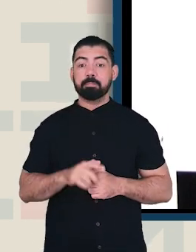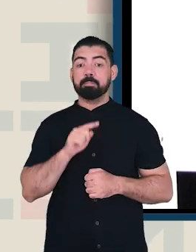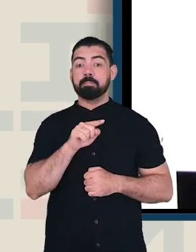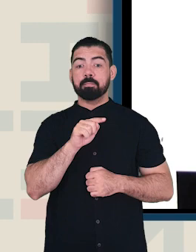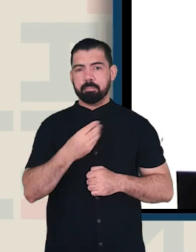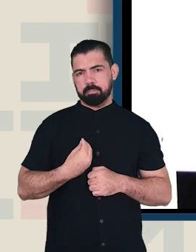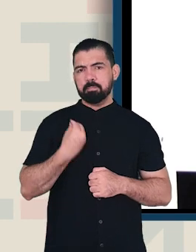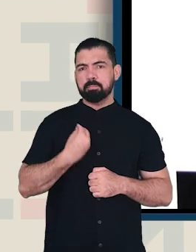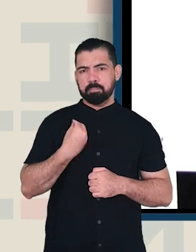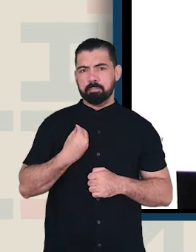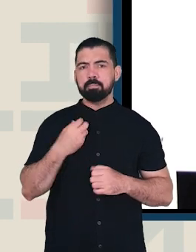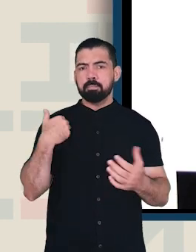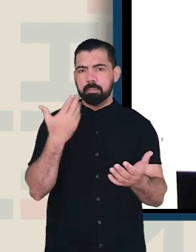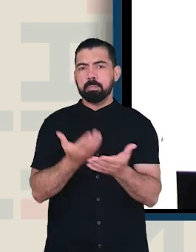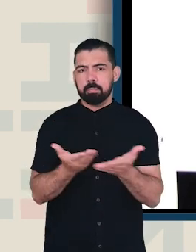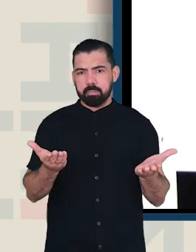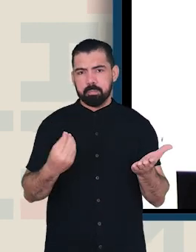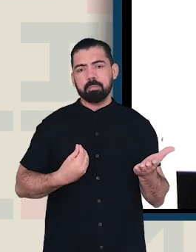Aliás, ele é vivo ainda.